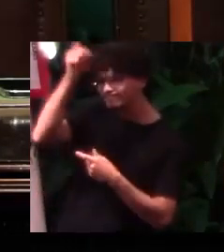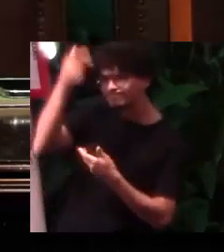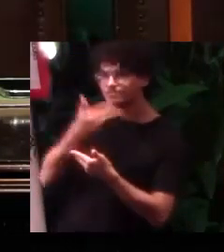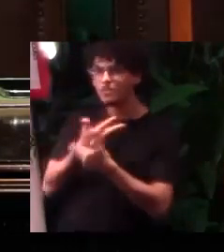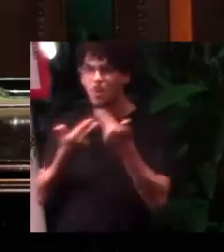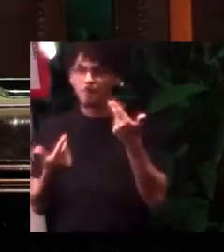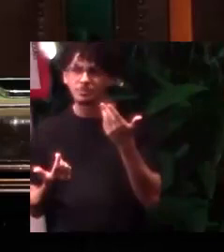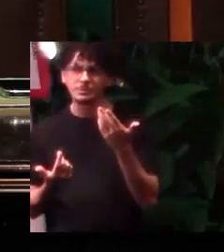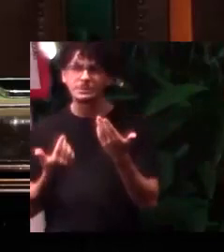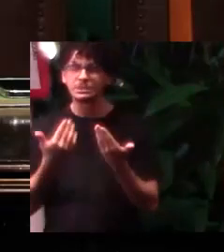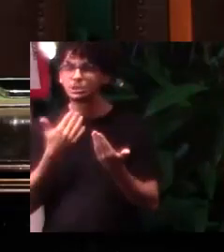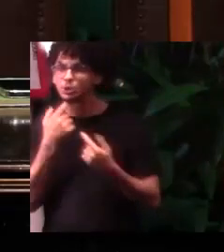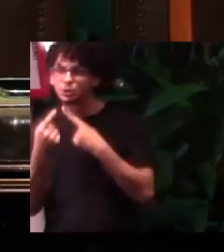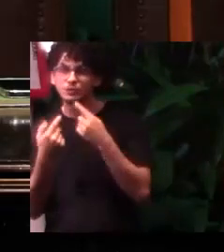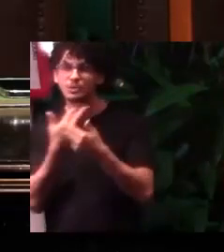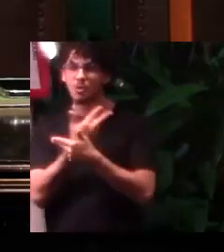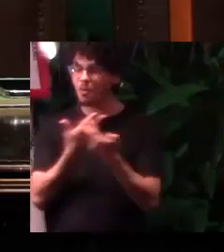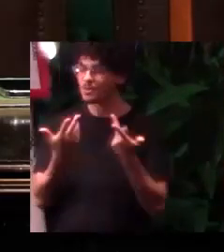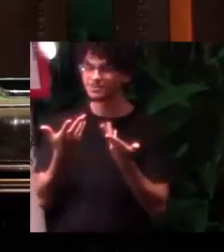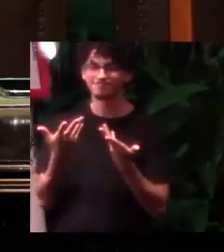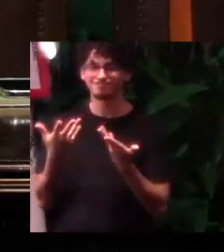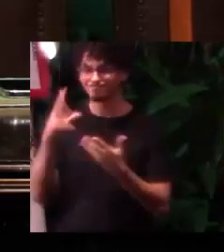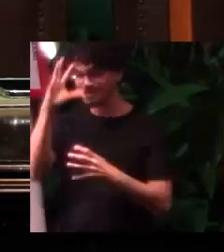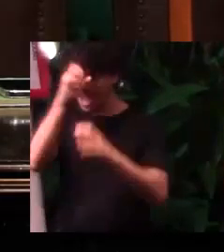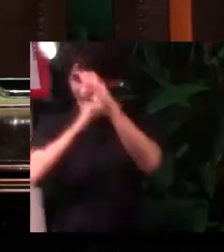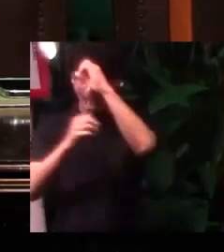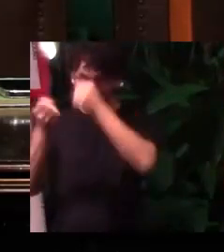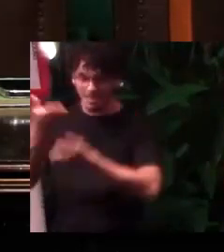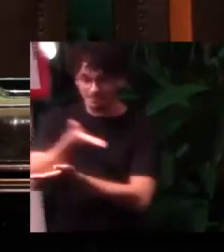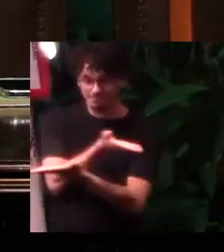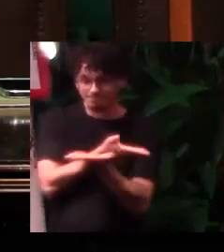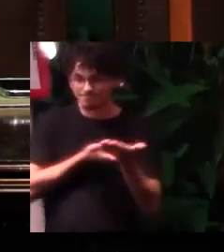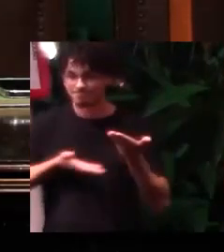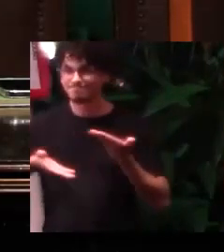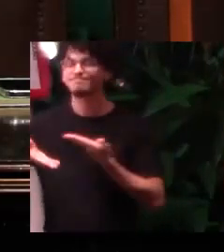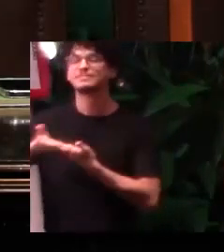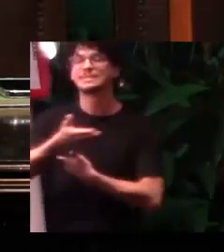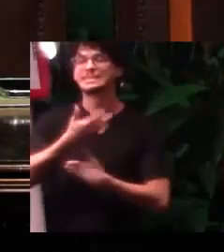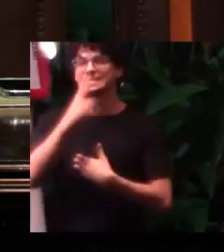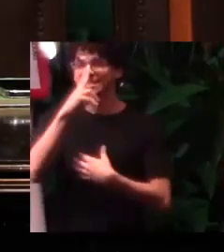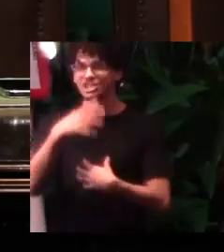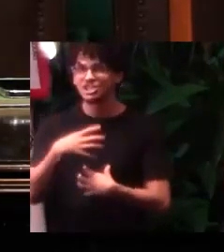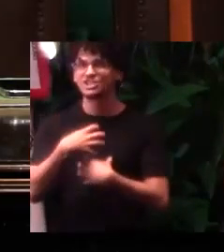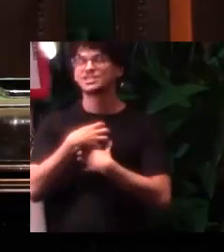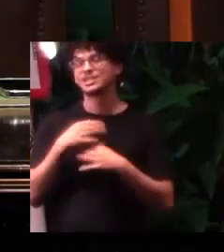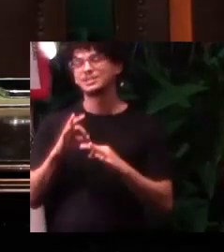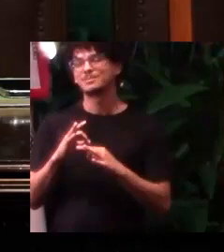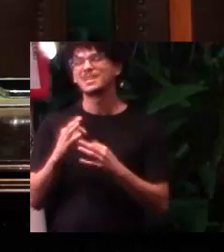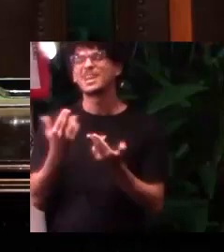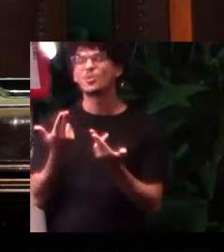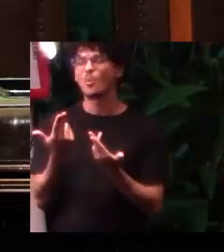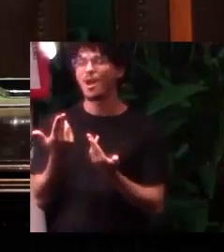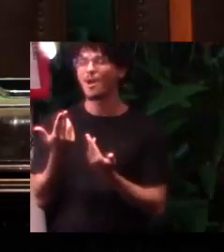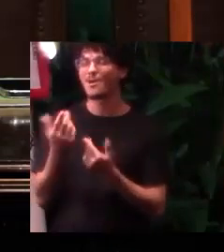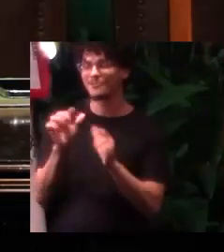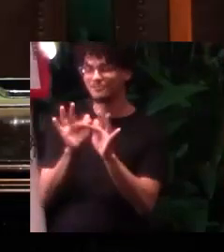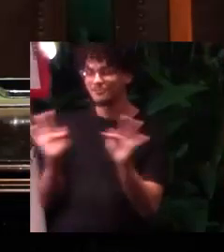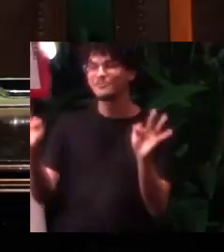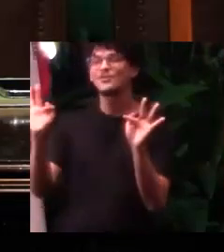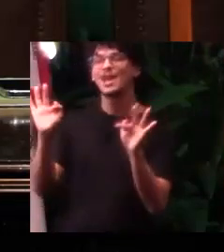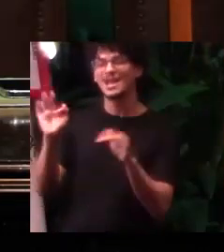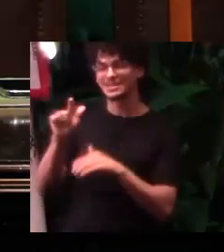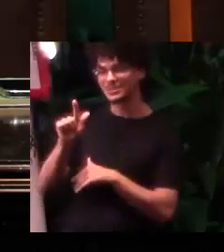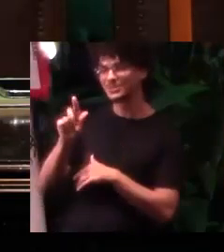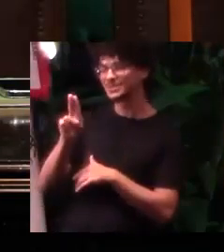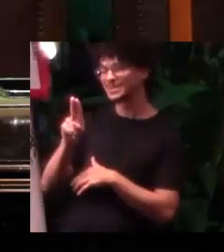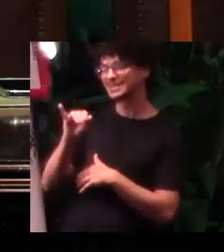de todos. Não é? É exatamente quando a gente sente que aquela frase outra do Guimarães, né, mestre é